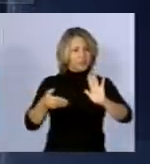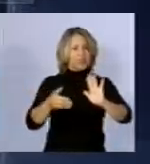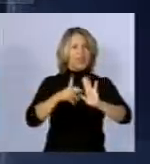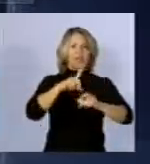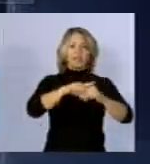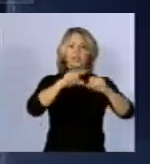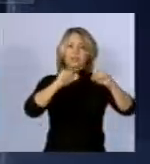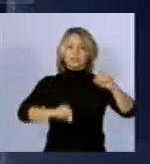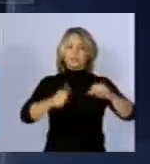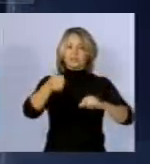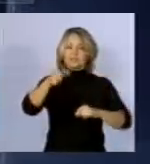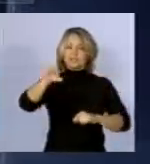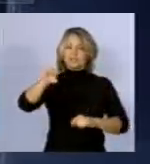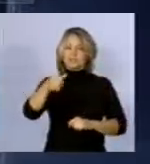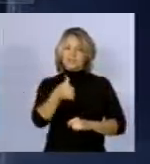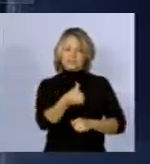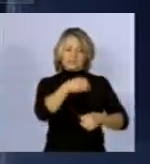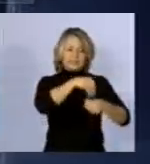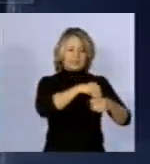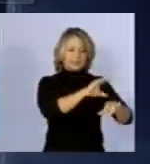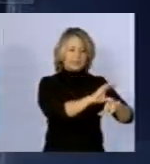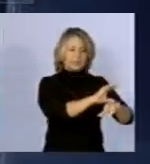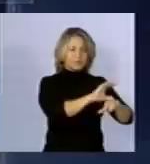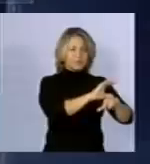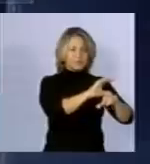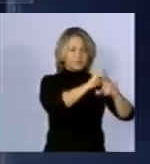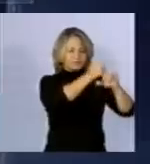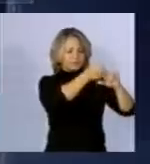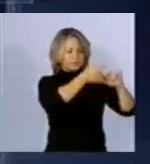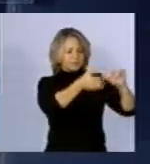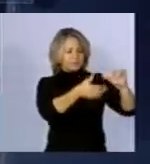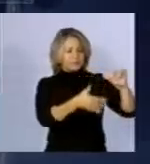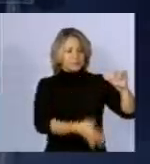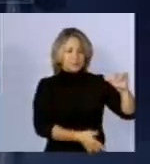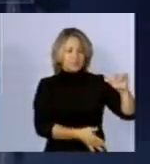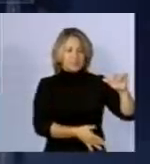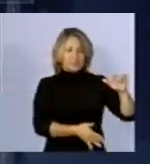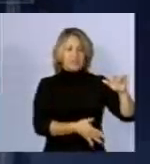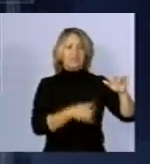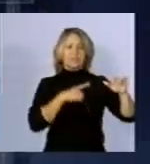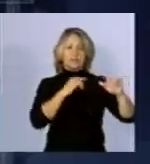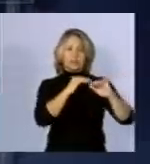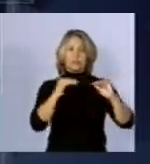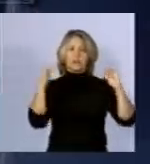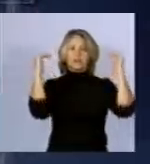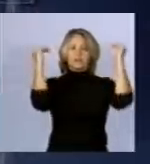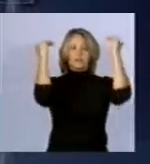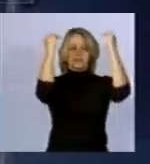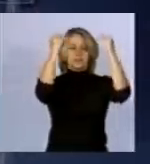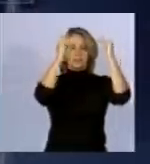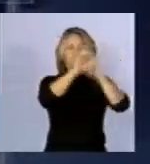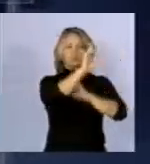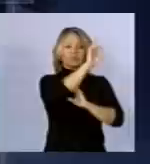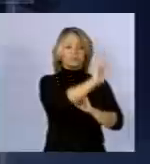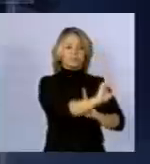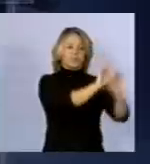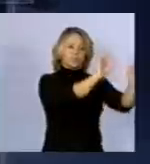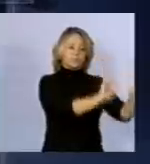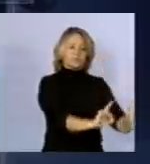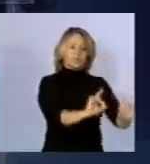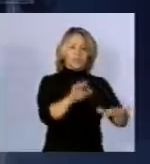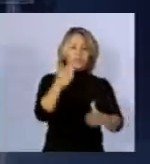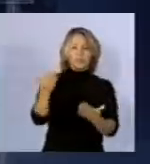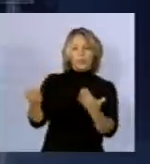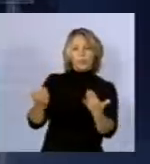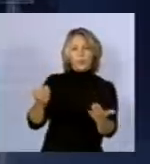196 da nossa Constituição eh em uma posição muito avançada em termos de direito comparado